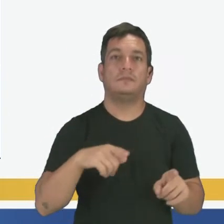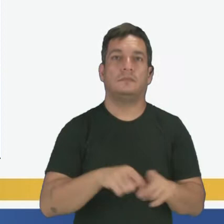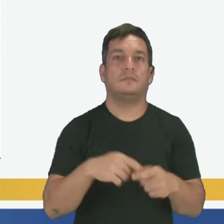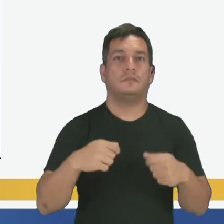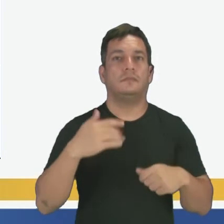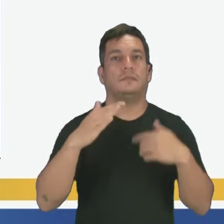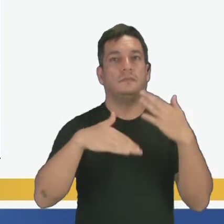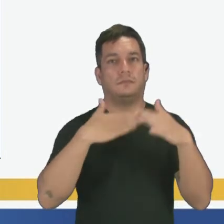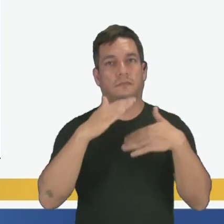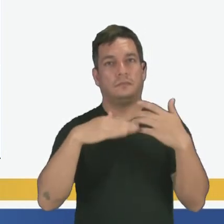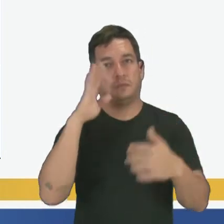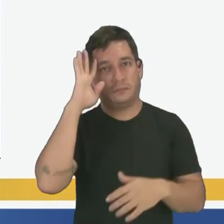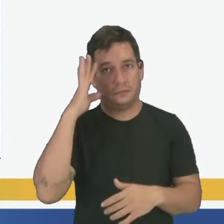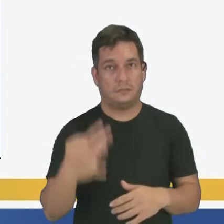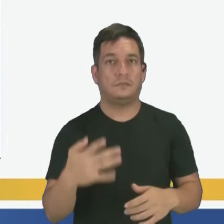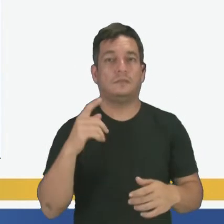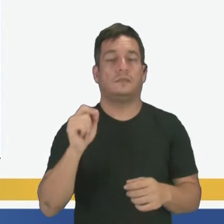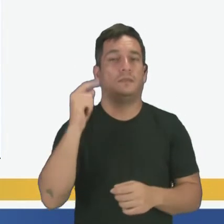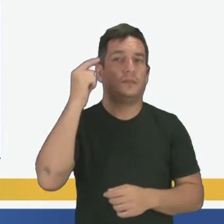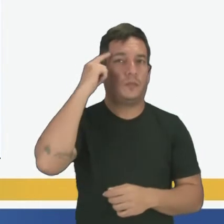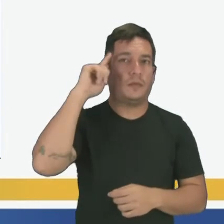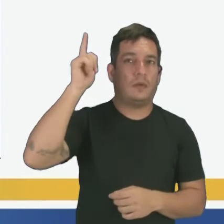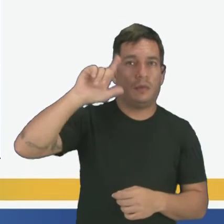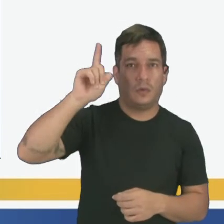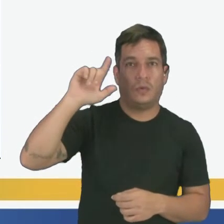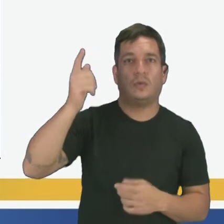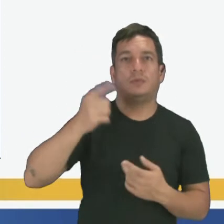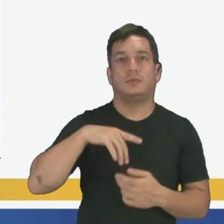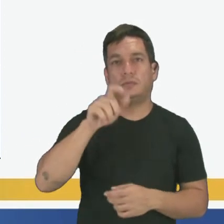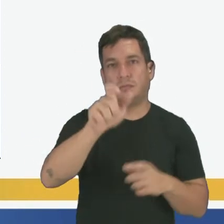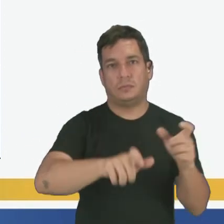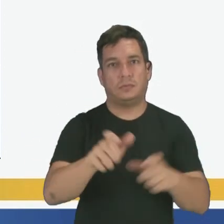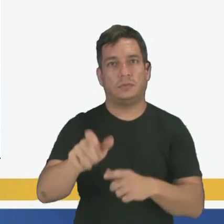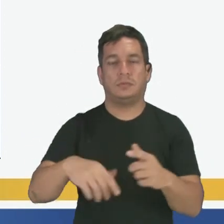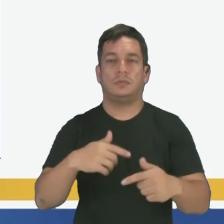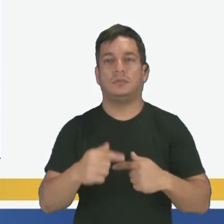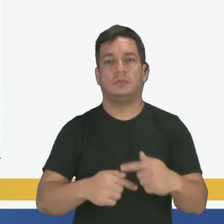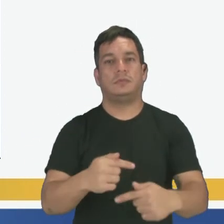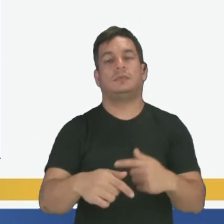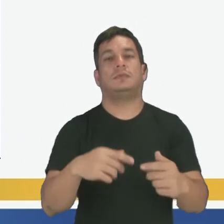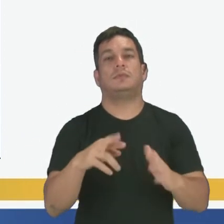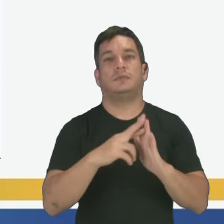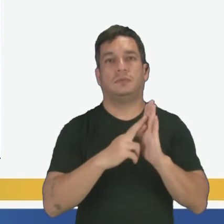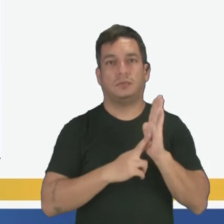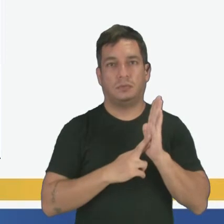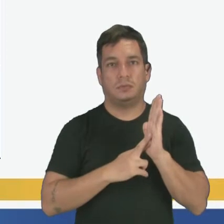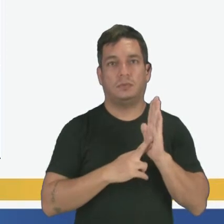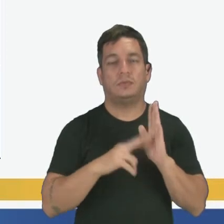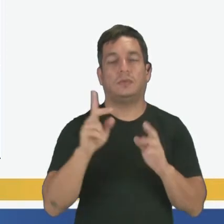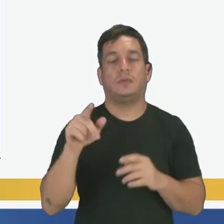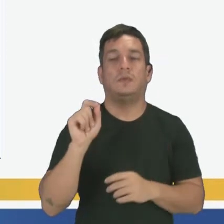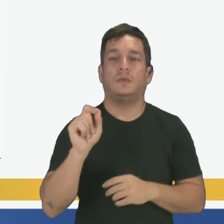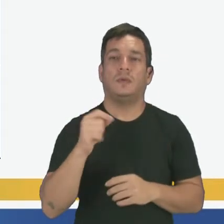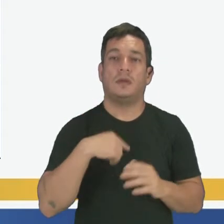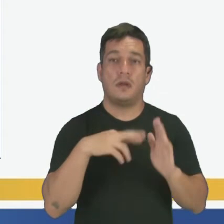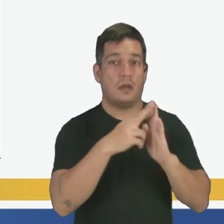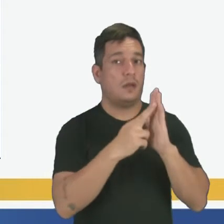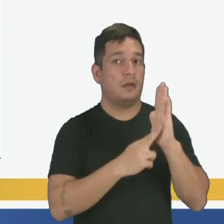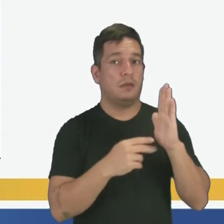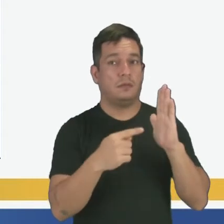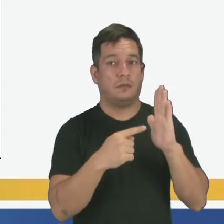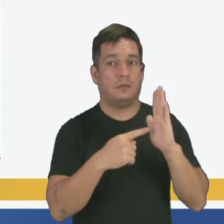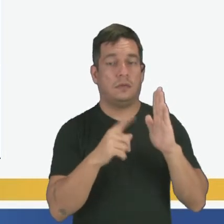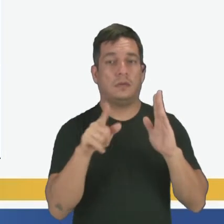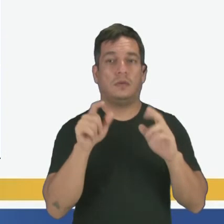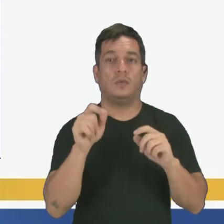deve ser resolvidos por raciocínio lógico sujeito a uma hierarquia de normas, ou seja, ele estabelece normas